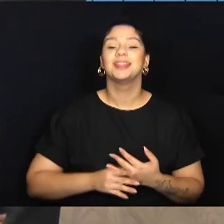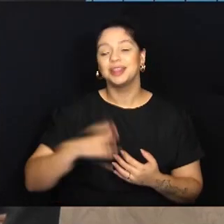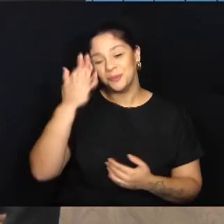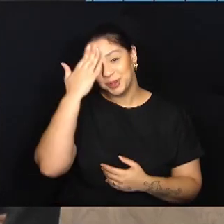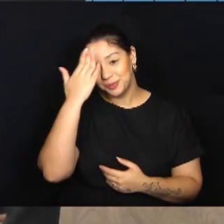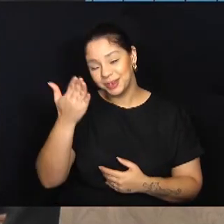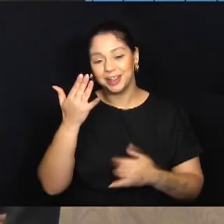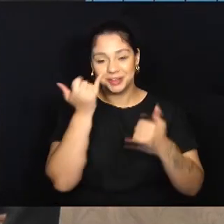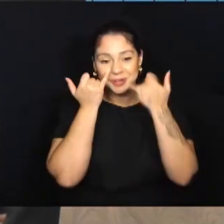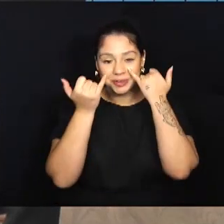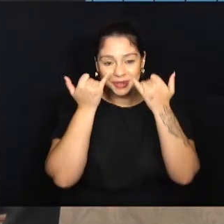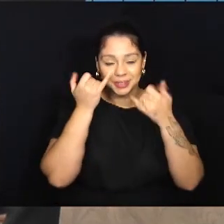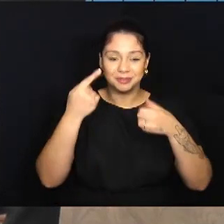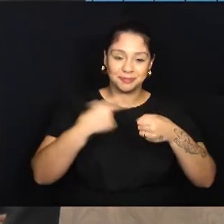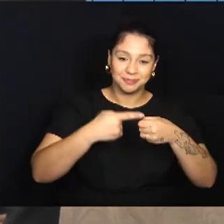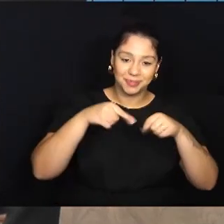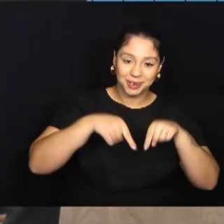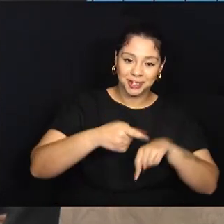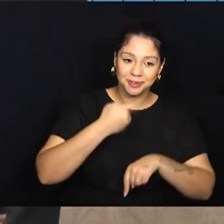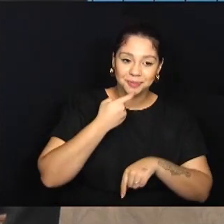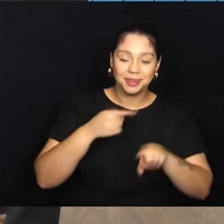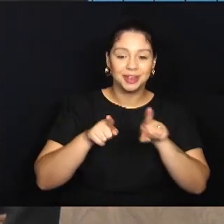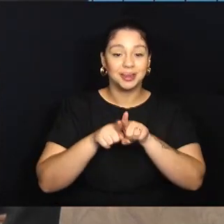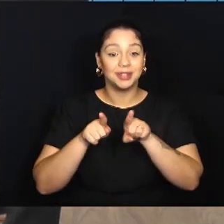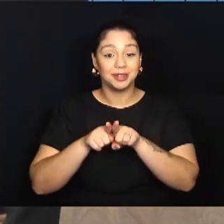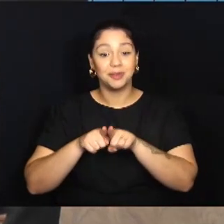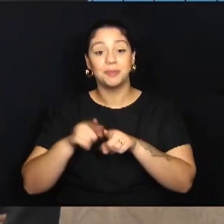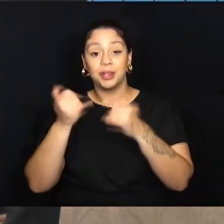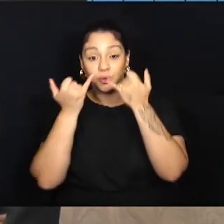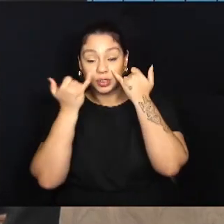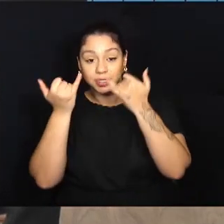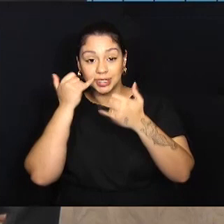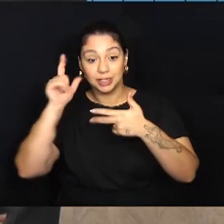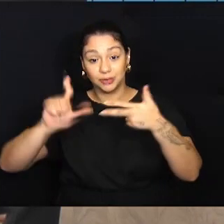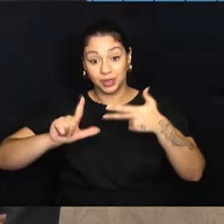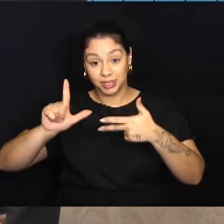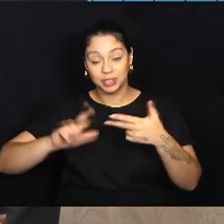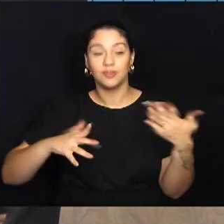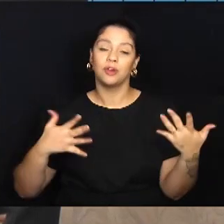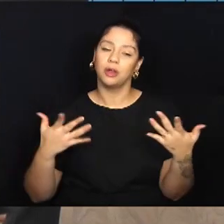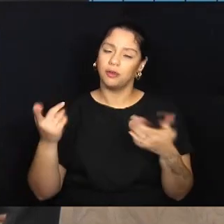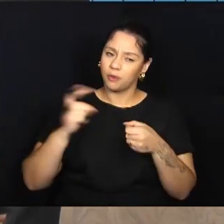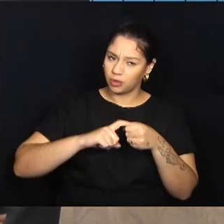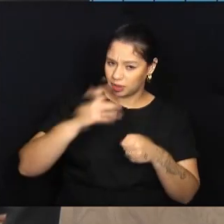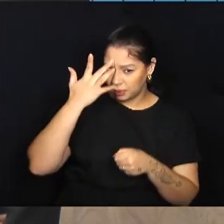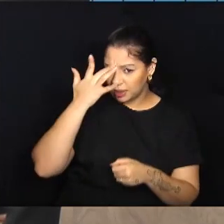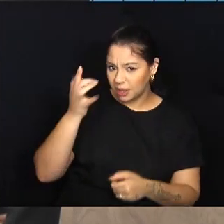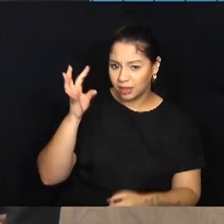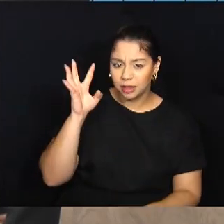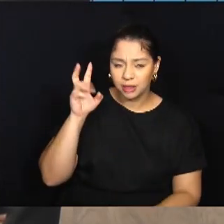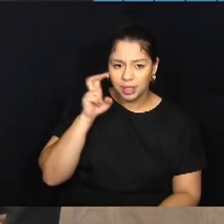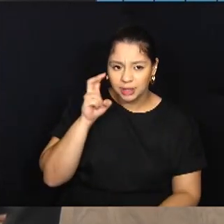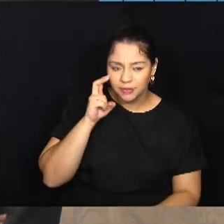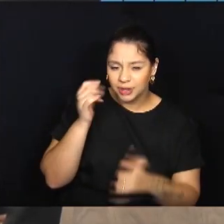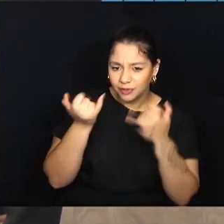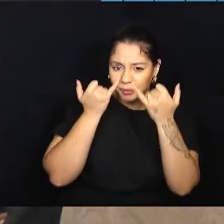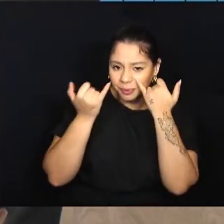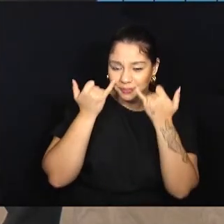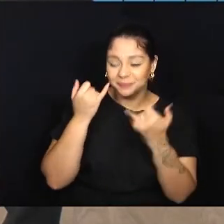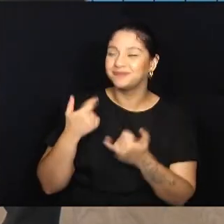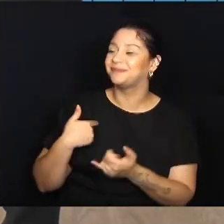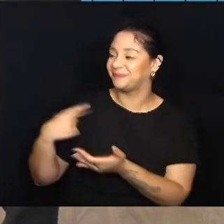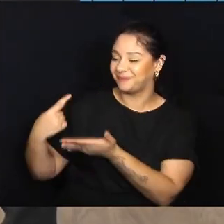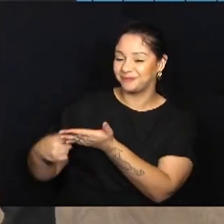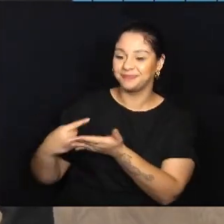pelas notícias da Metrópole de Campinas, pelas notícias do Legislativo. Volta amanhã na quinta-feira com mais informações? Combinado, eu